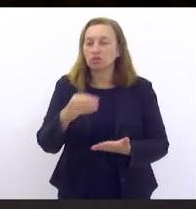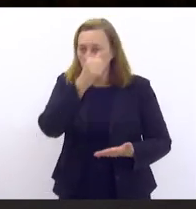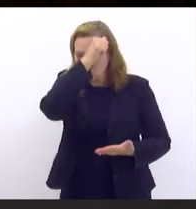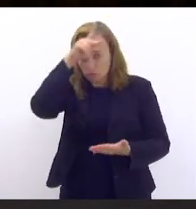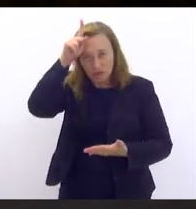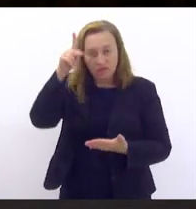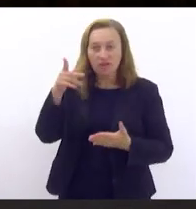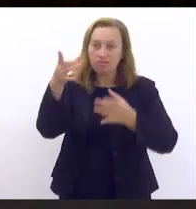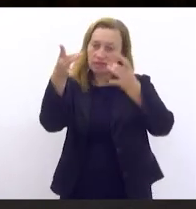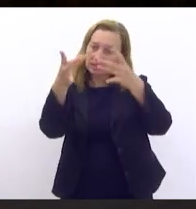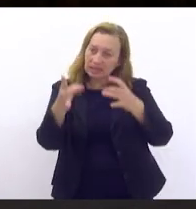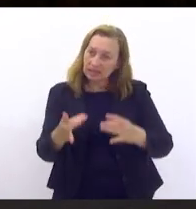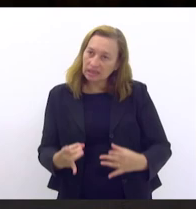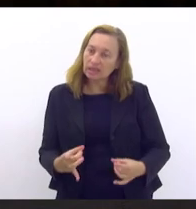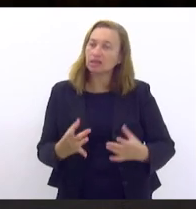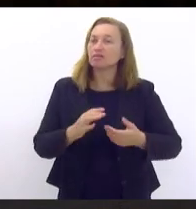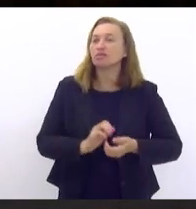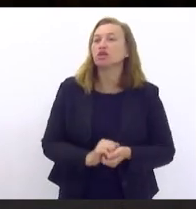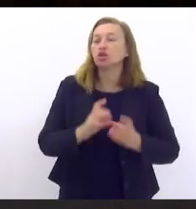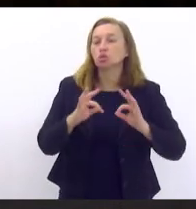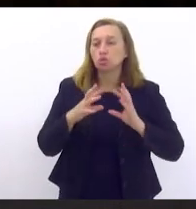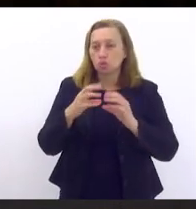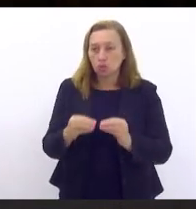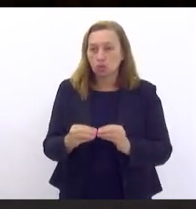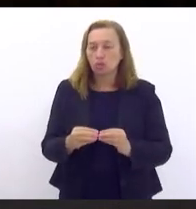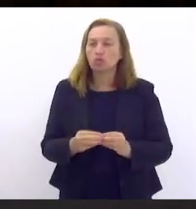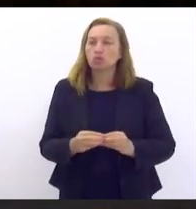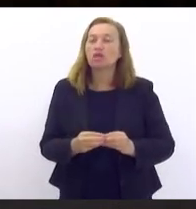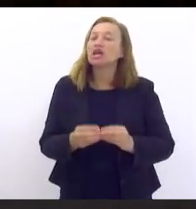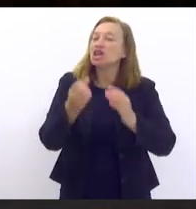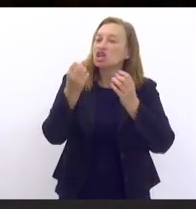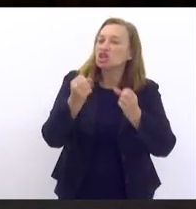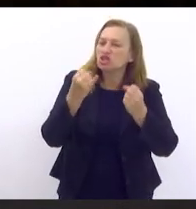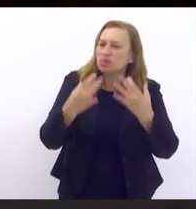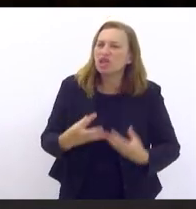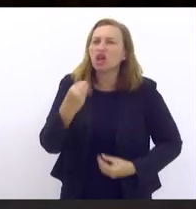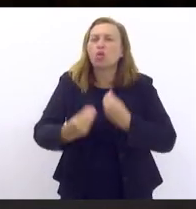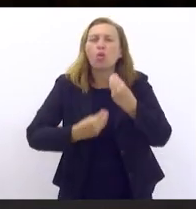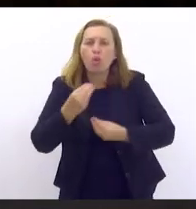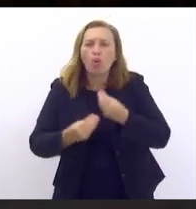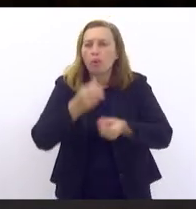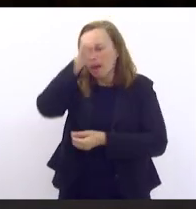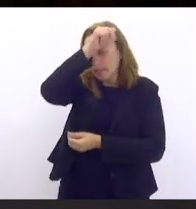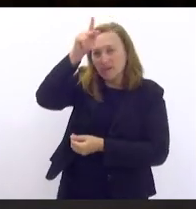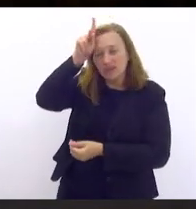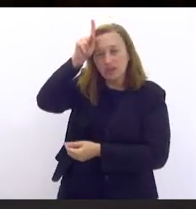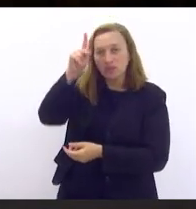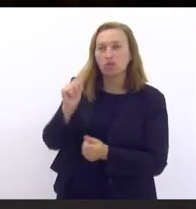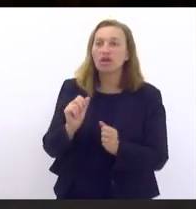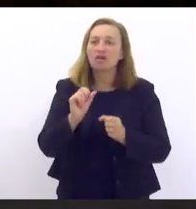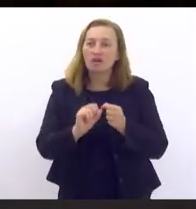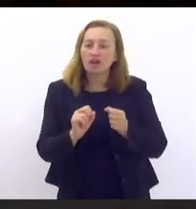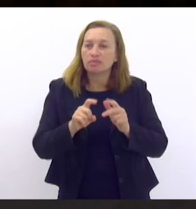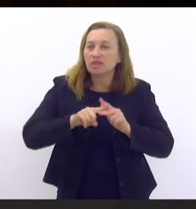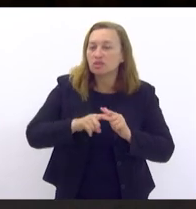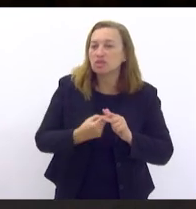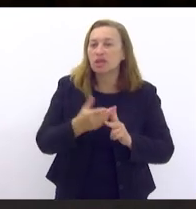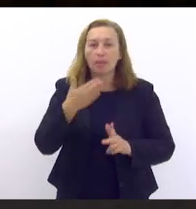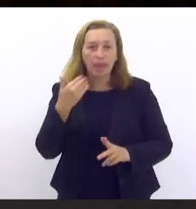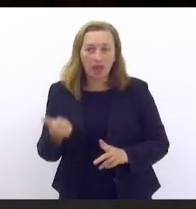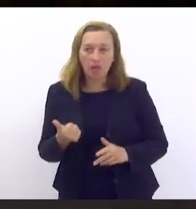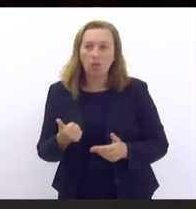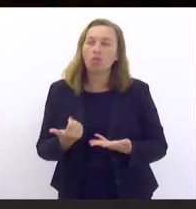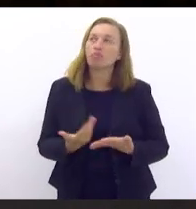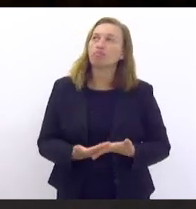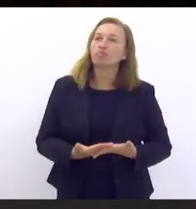explicando esse processo né e explicando como é que a prefeitura faz para poder se regularizar a gente